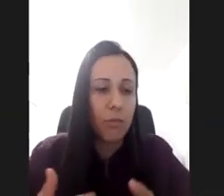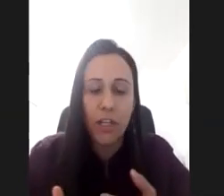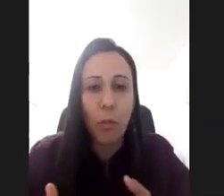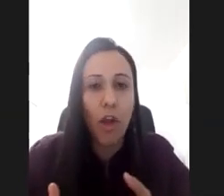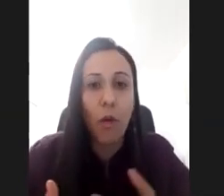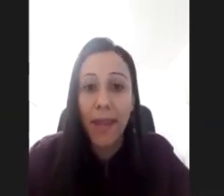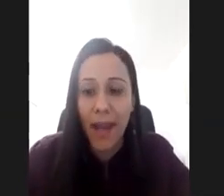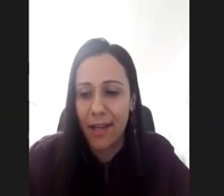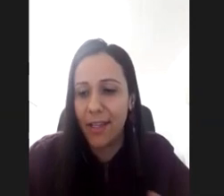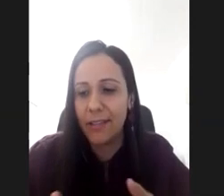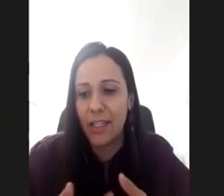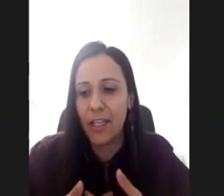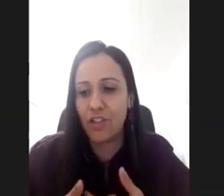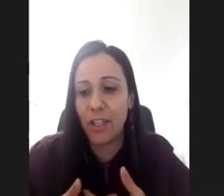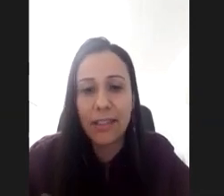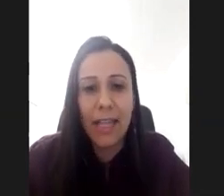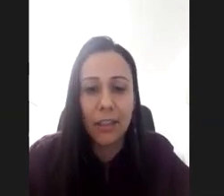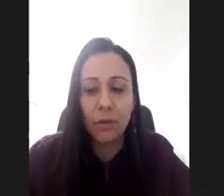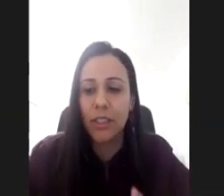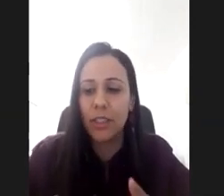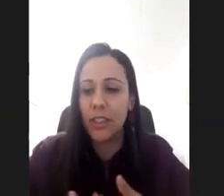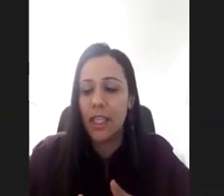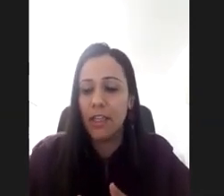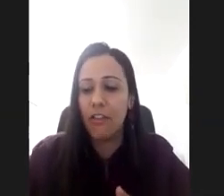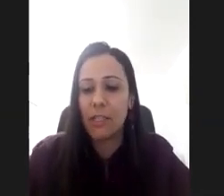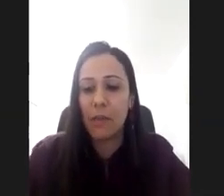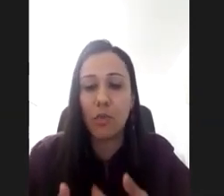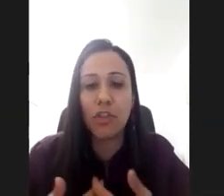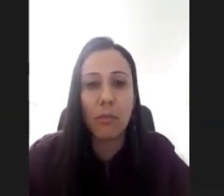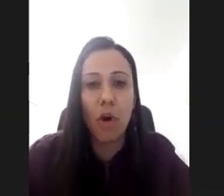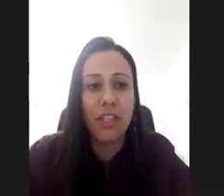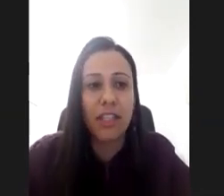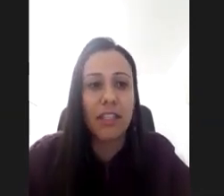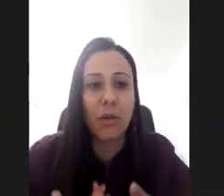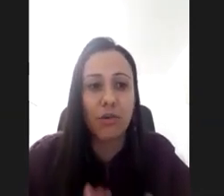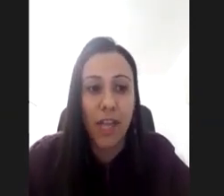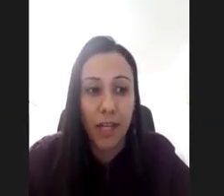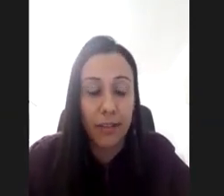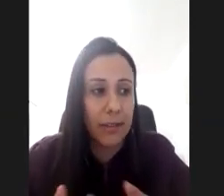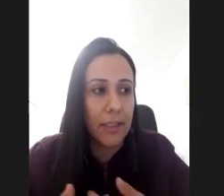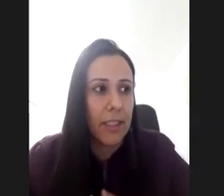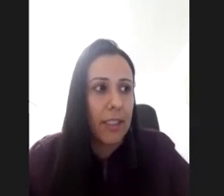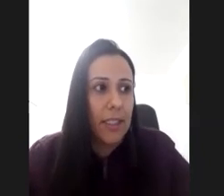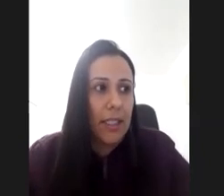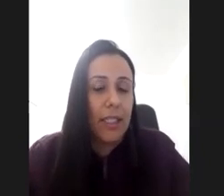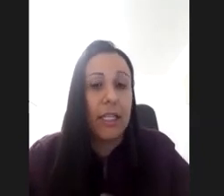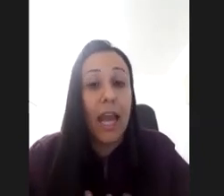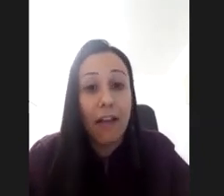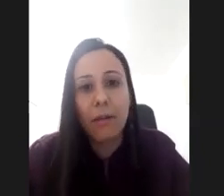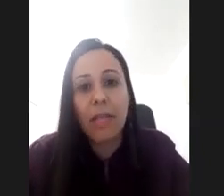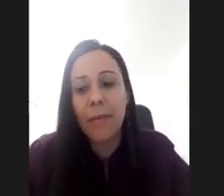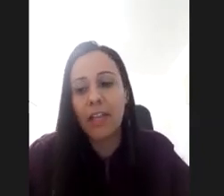não vamos ter como recuperar, né? Já está dado e, infelizmente, muitas mortes ainda estão anunciadas.